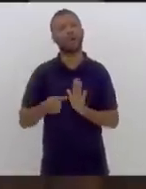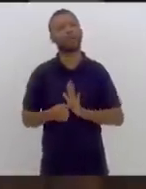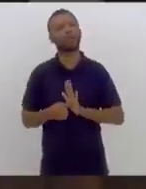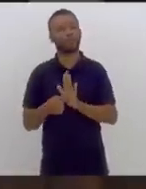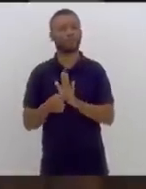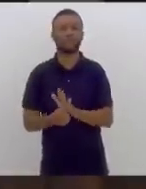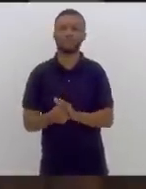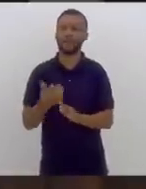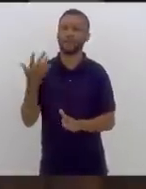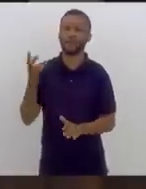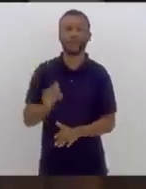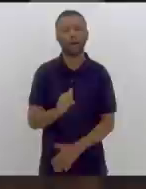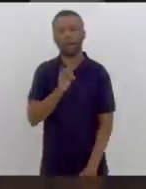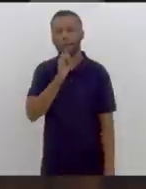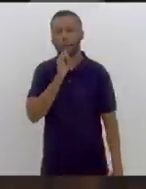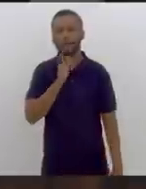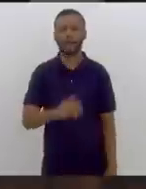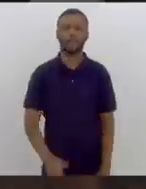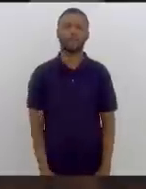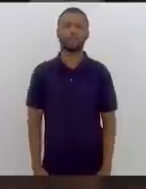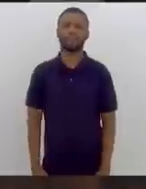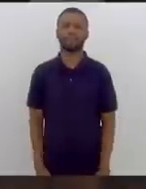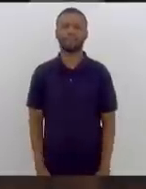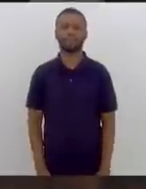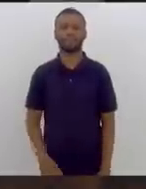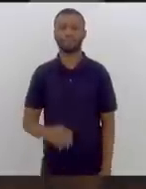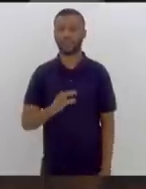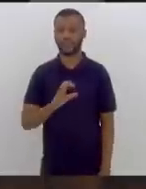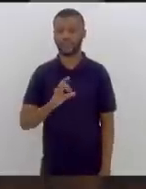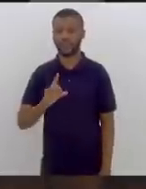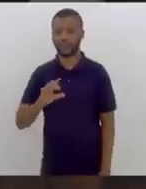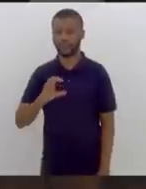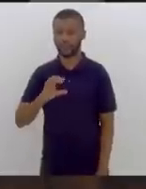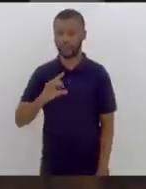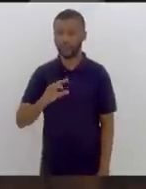como por exemplo Coronel Cláudio